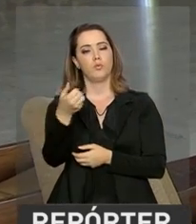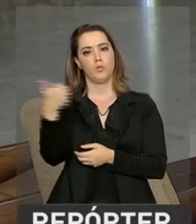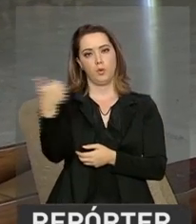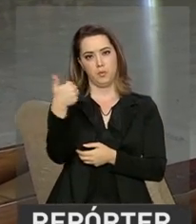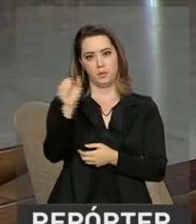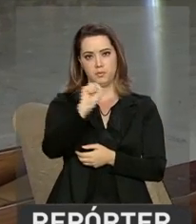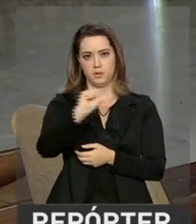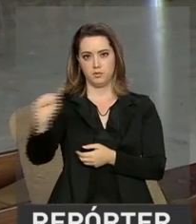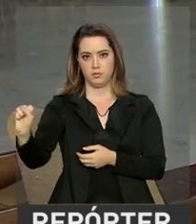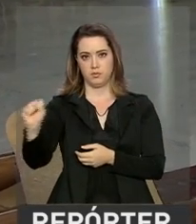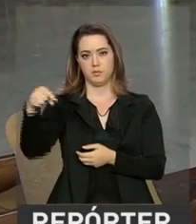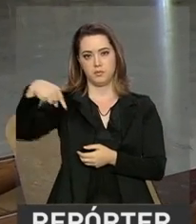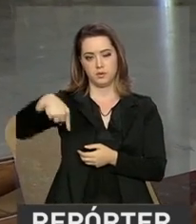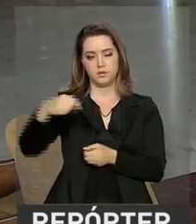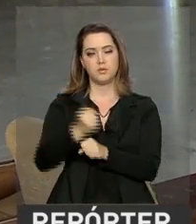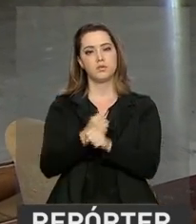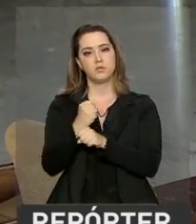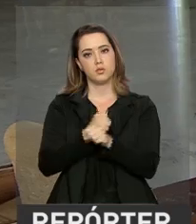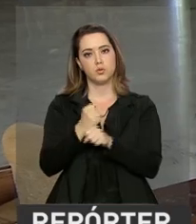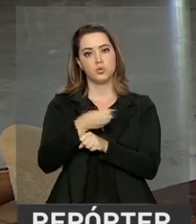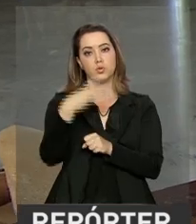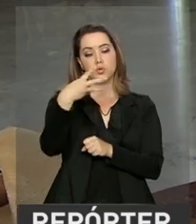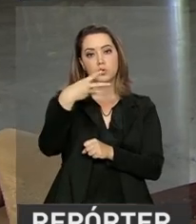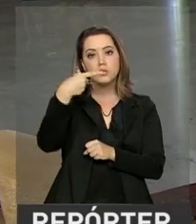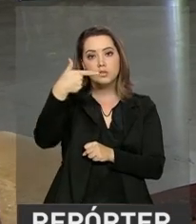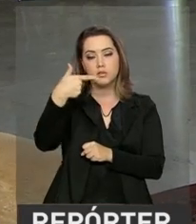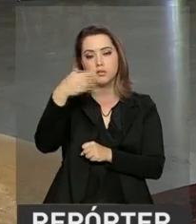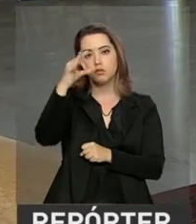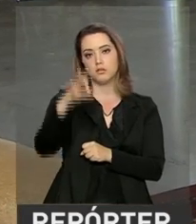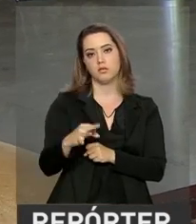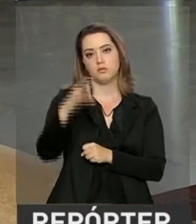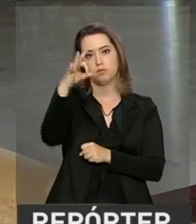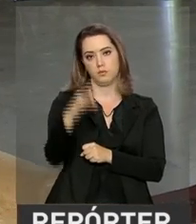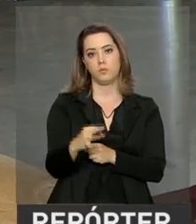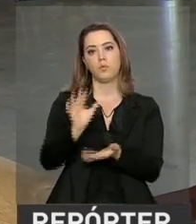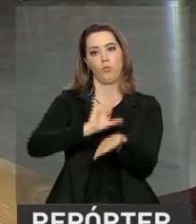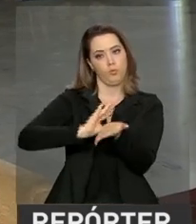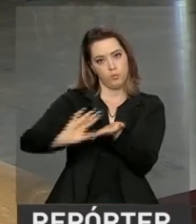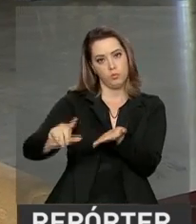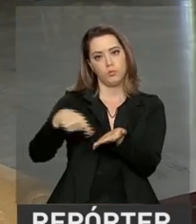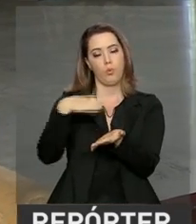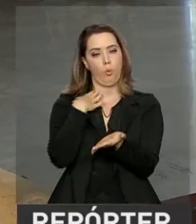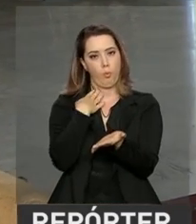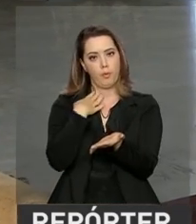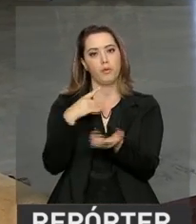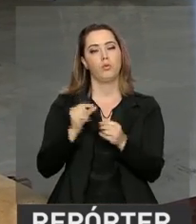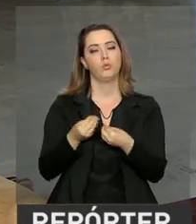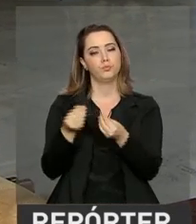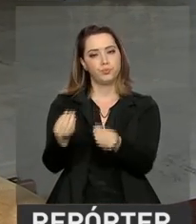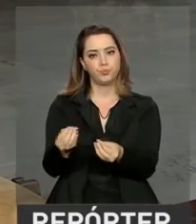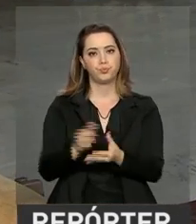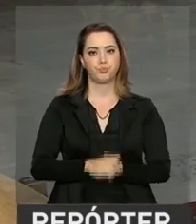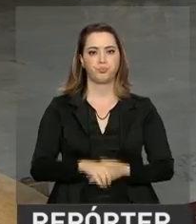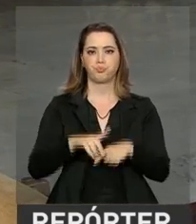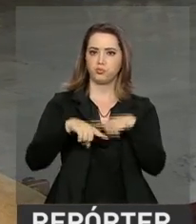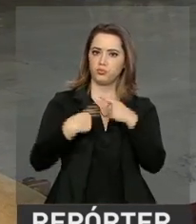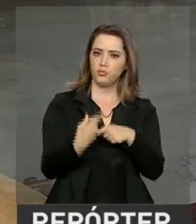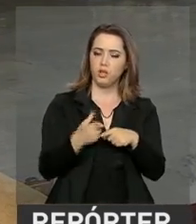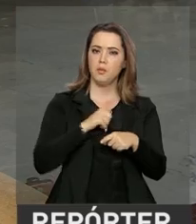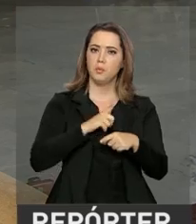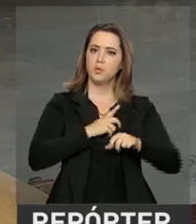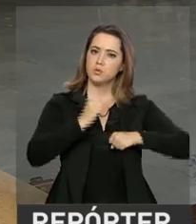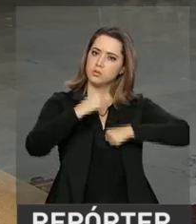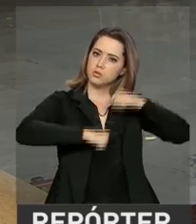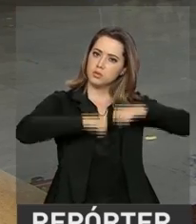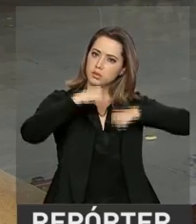representa mais de 32% do total desembolsado nesse período. Na sequência, vem o setor da indústria, com